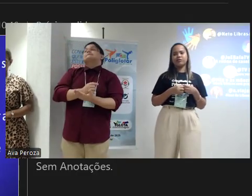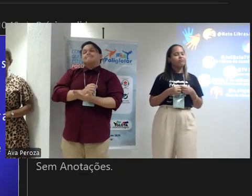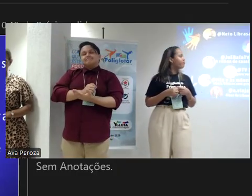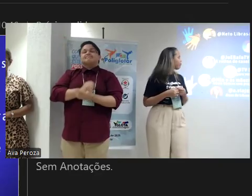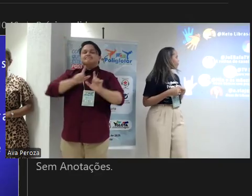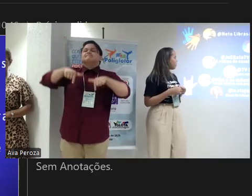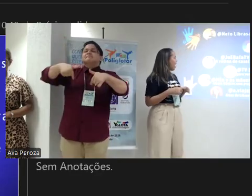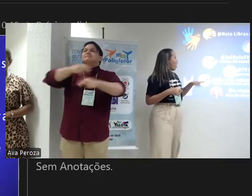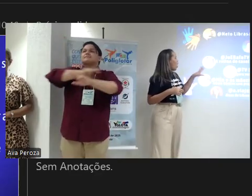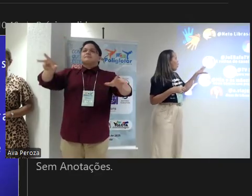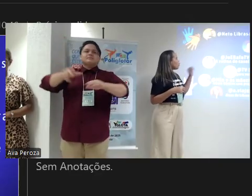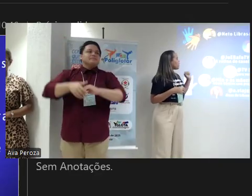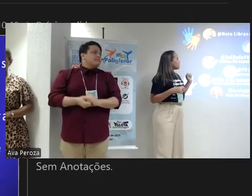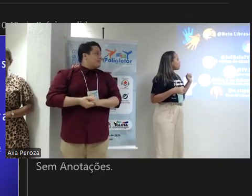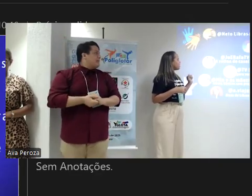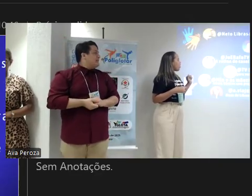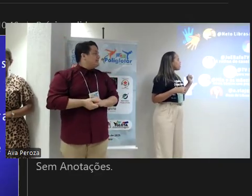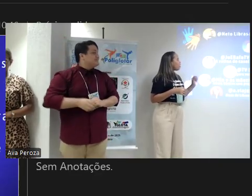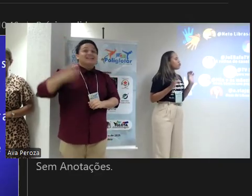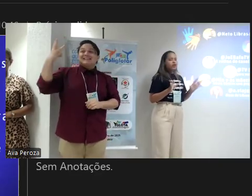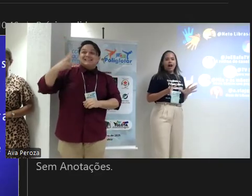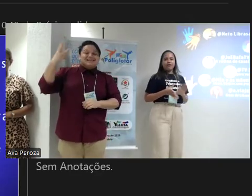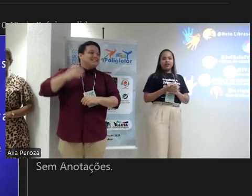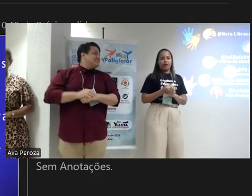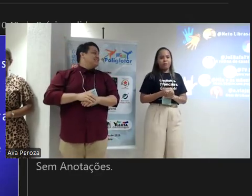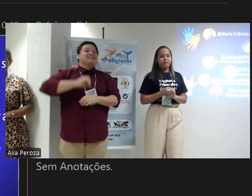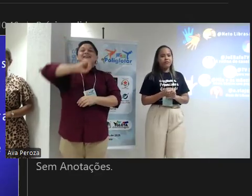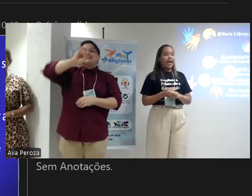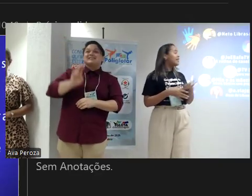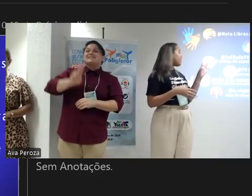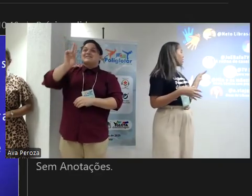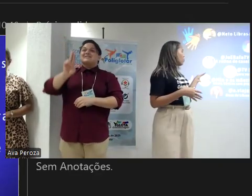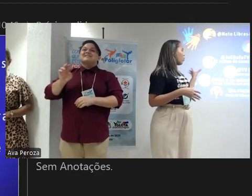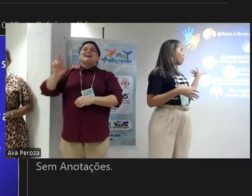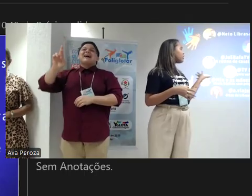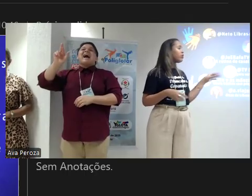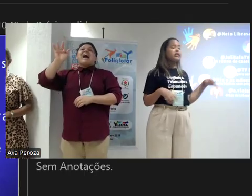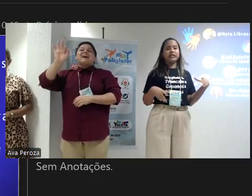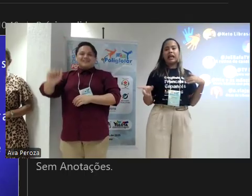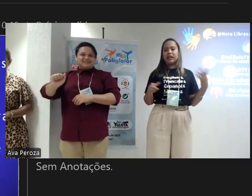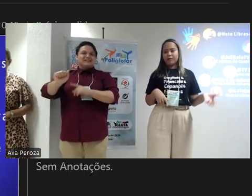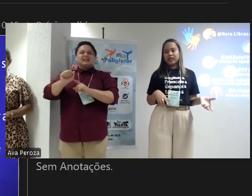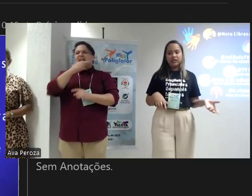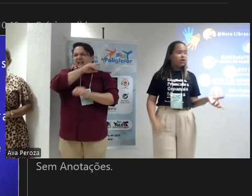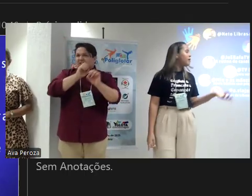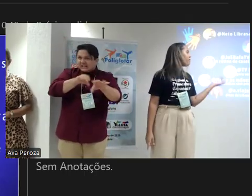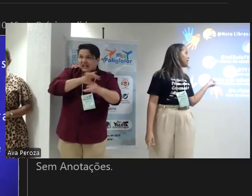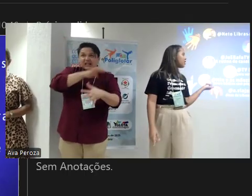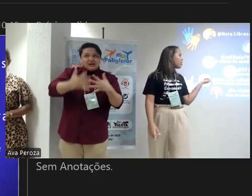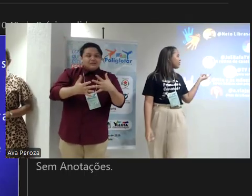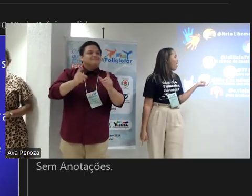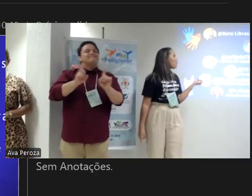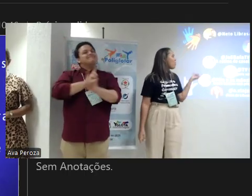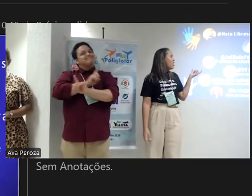diferença. O terceiro canal, o canal Ju e Rafa TV. Esse canal não é um canal que ensina Libras, mas